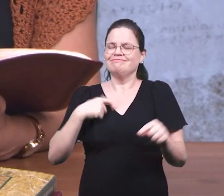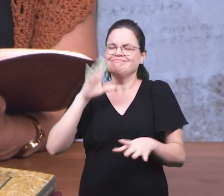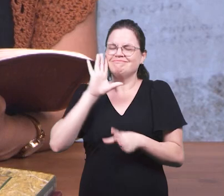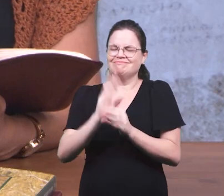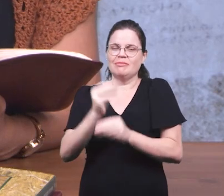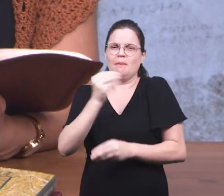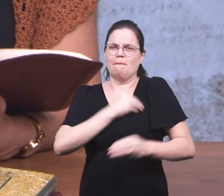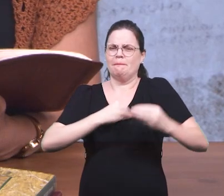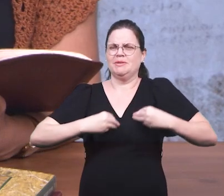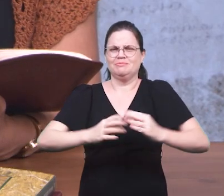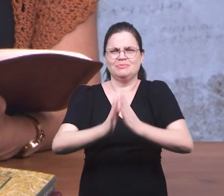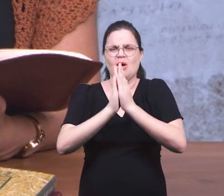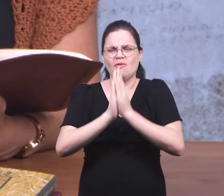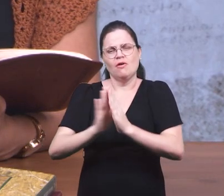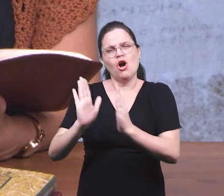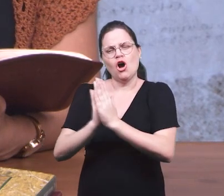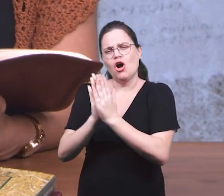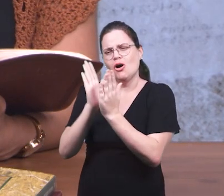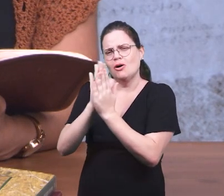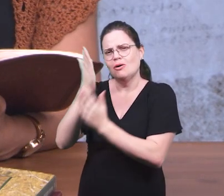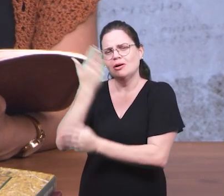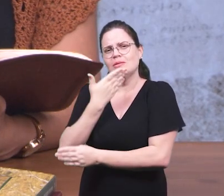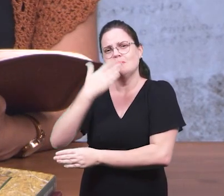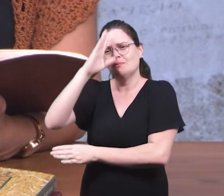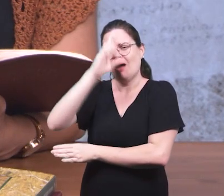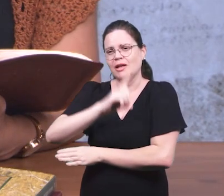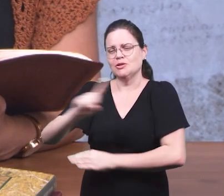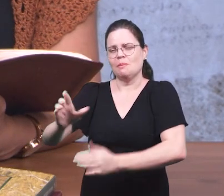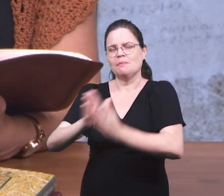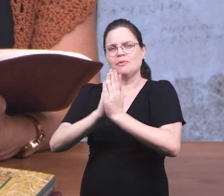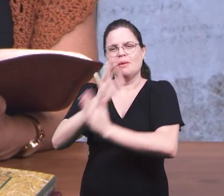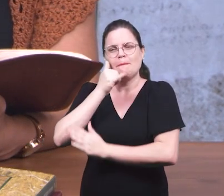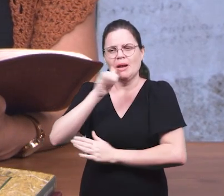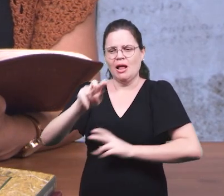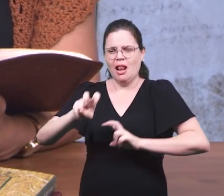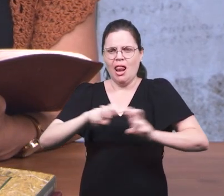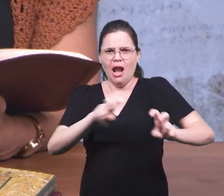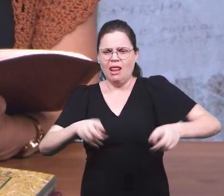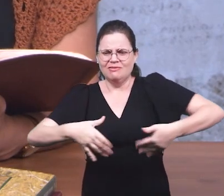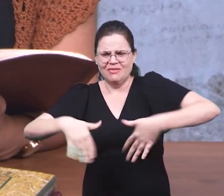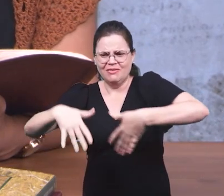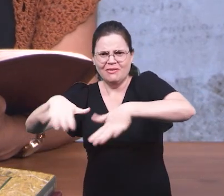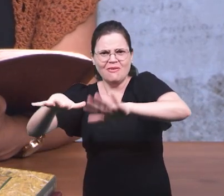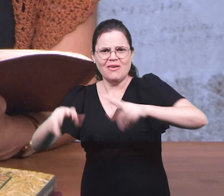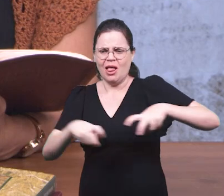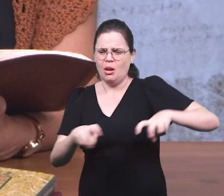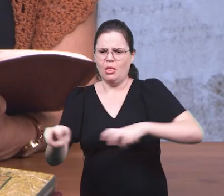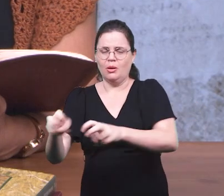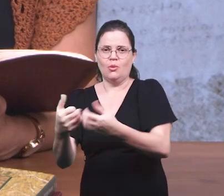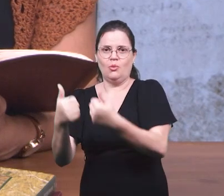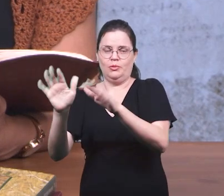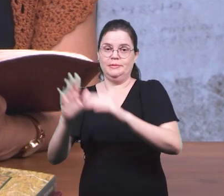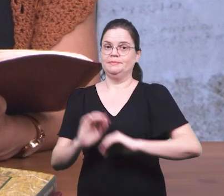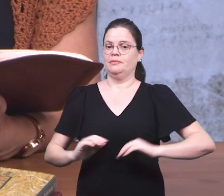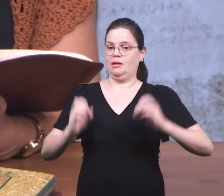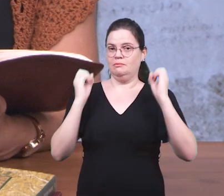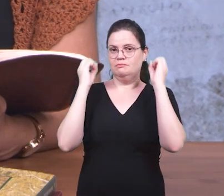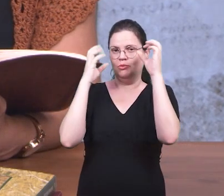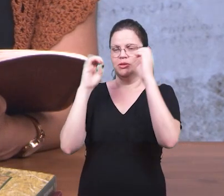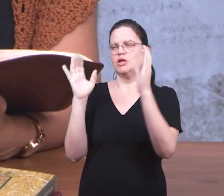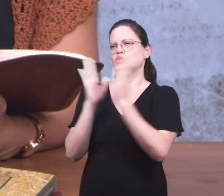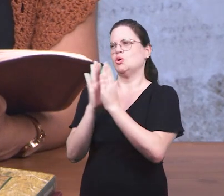ti. Ora ao Senhor que tire de nós estas serpentes. Então Moisés orou pelo